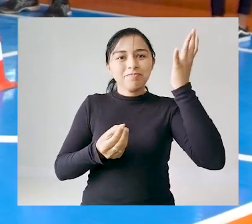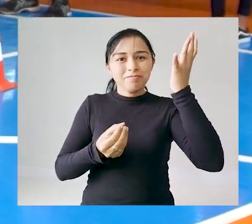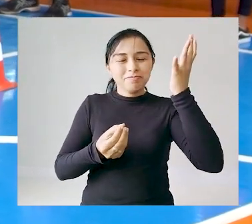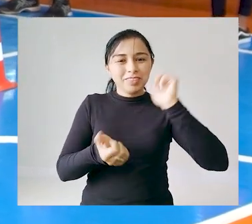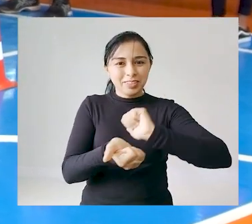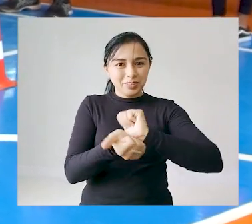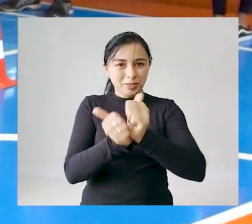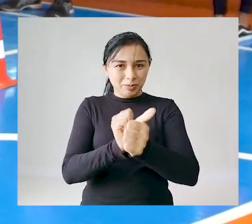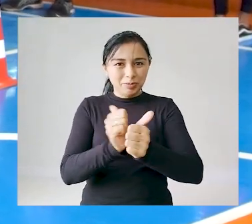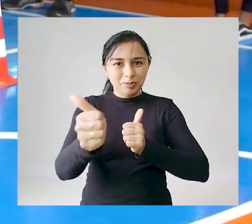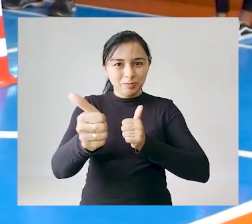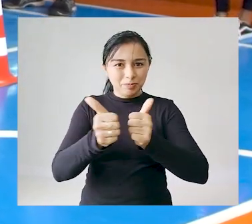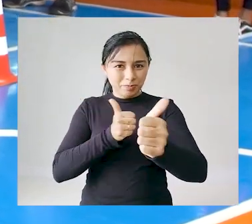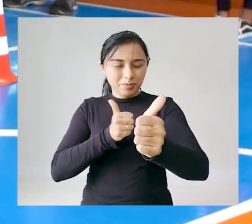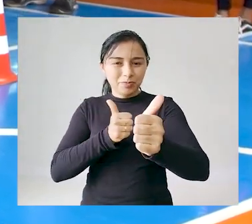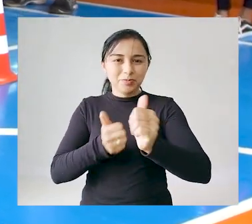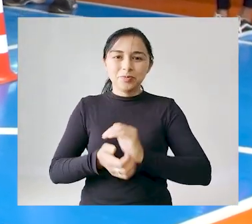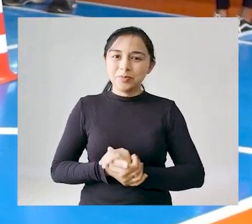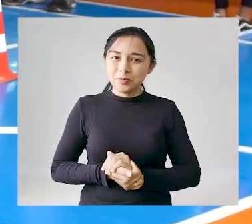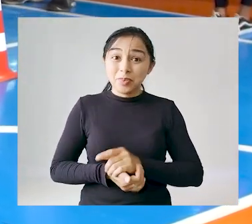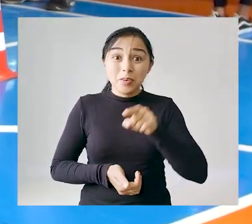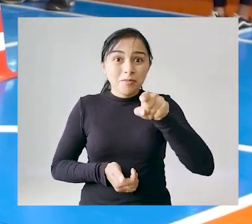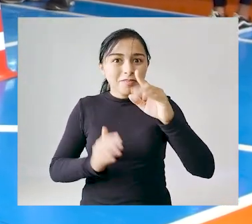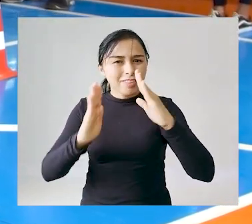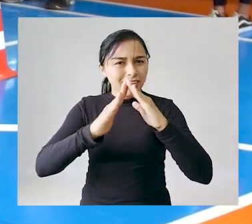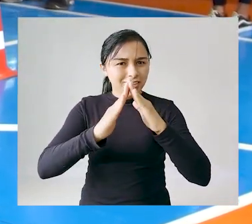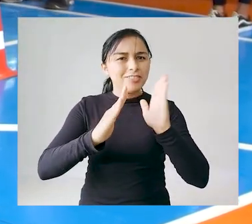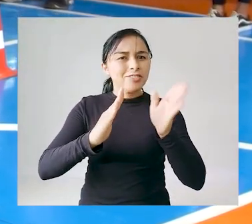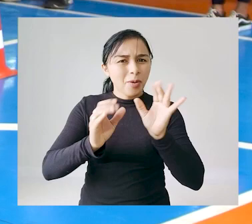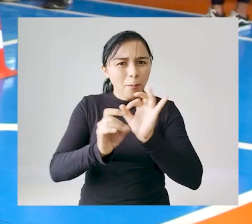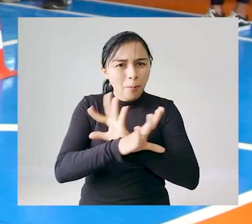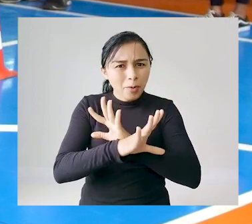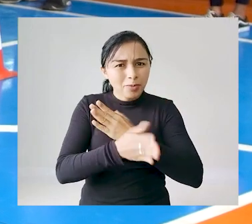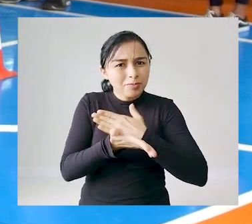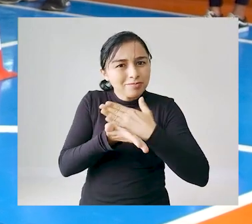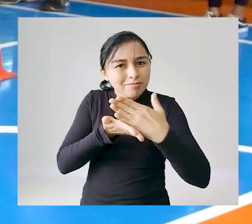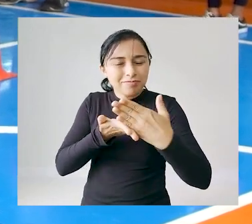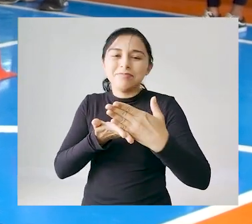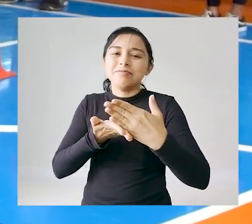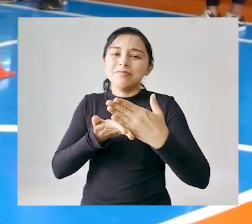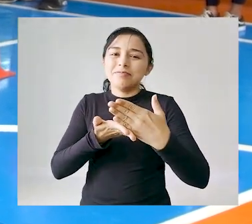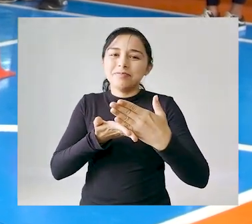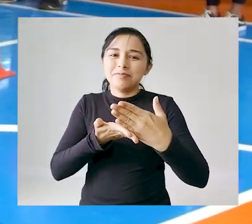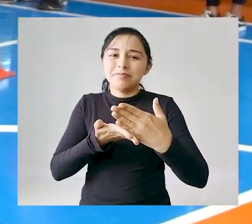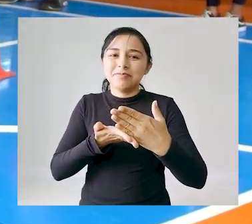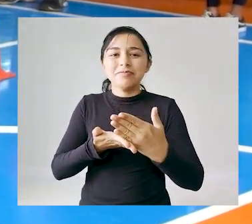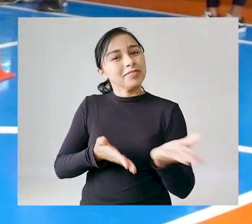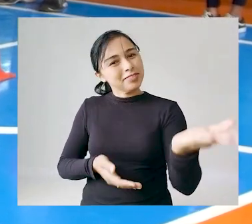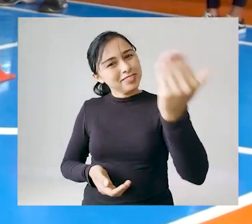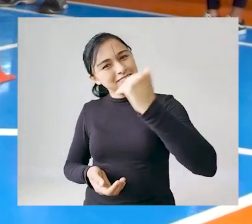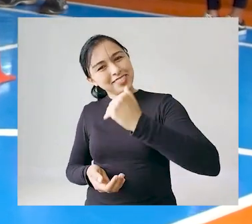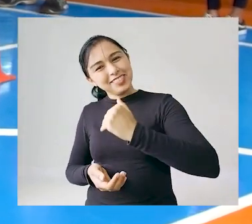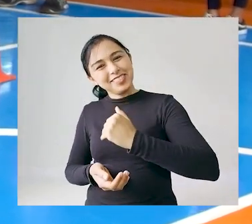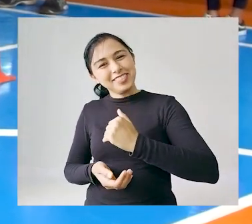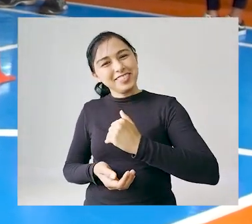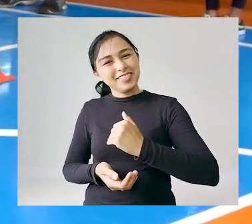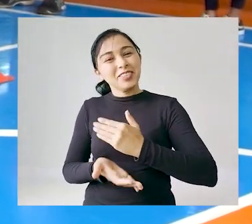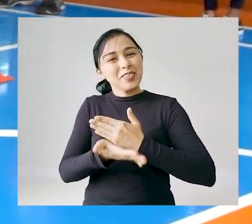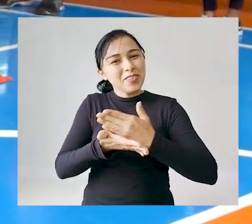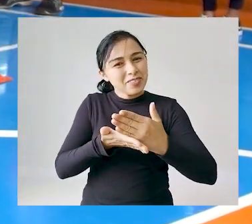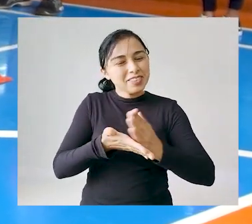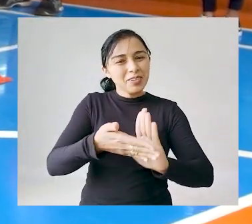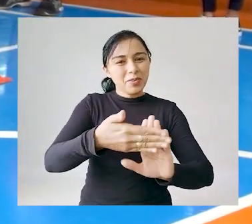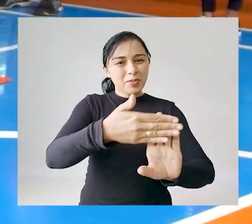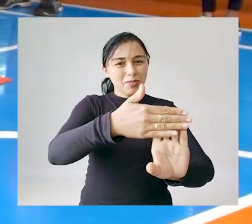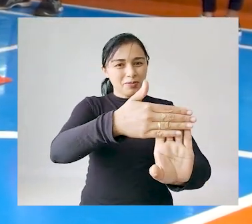fato, aqui como se desenvolve o atletismo. E aí, tá preparado para vivenciar um pouquinho do atletismo aí na sua casa? Então vem comigo,